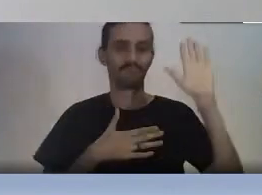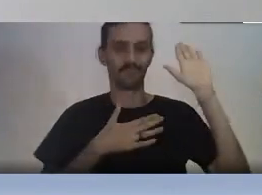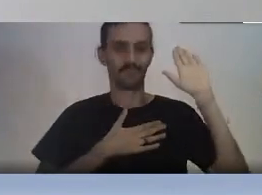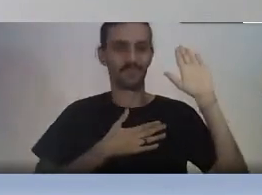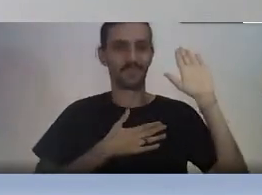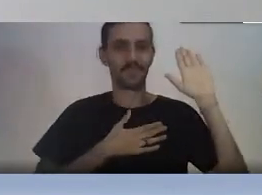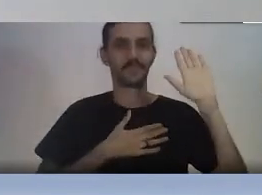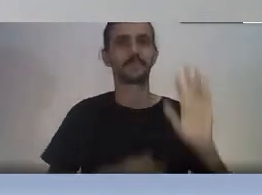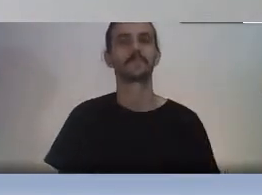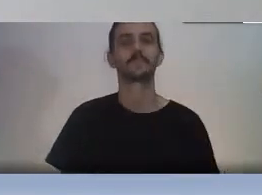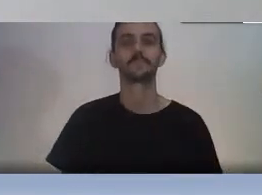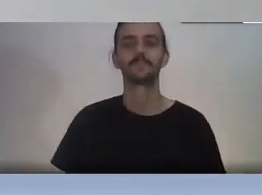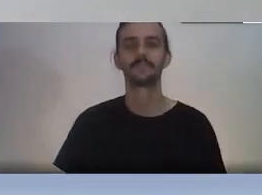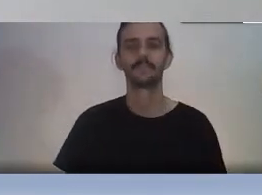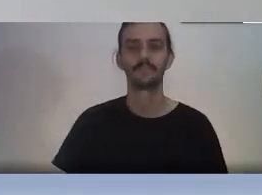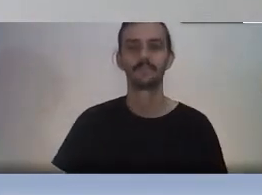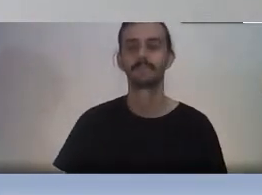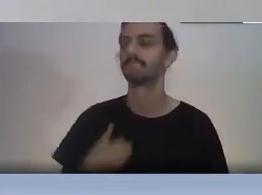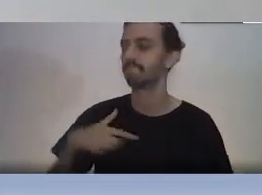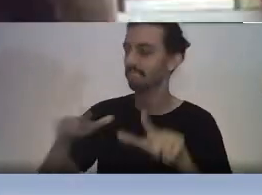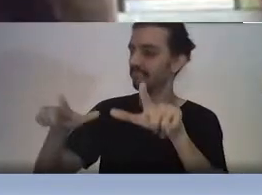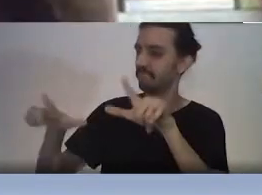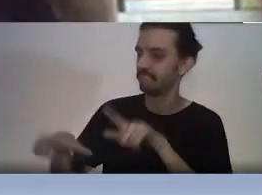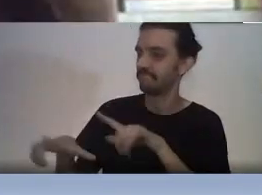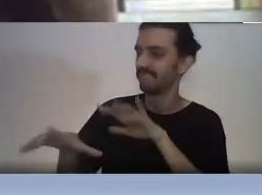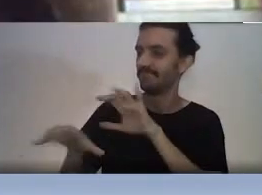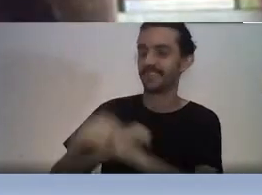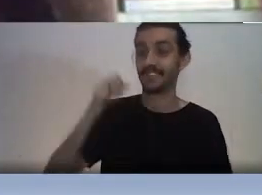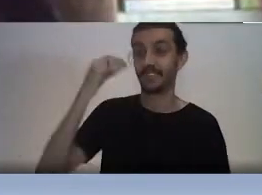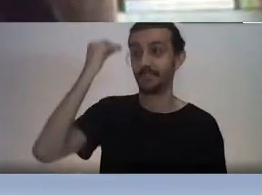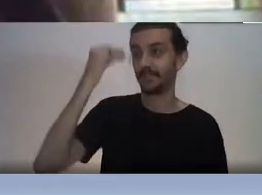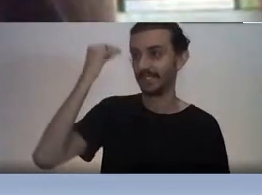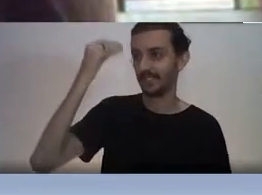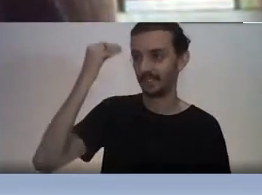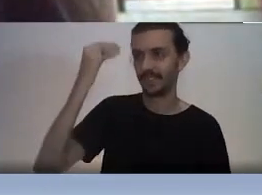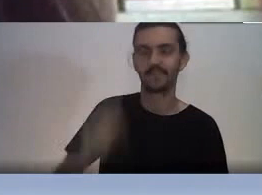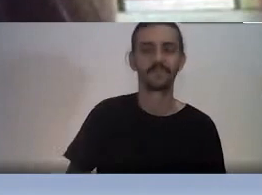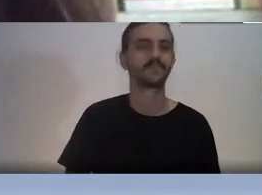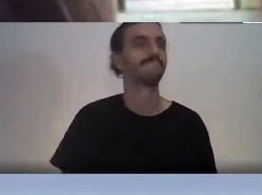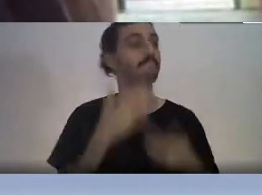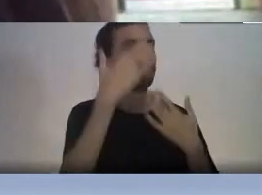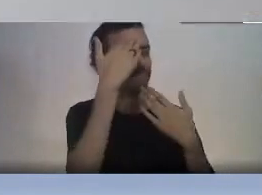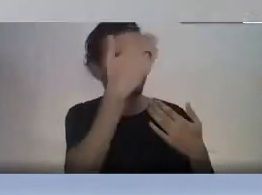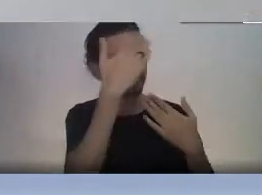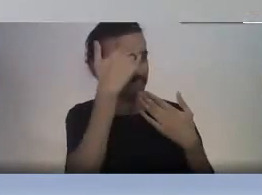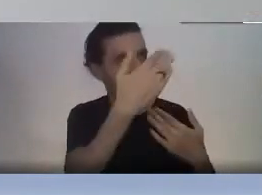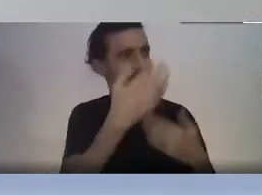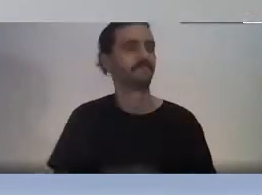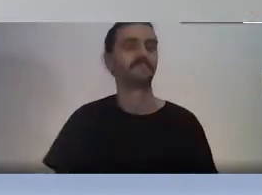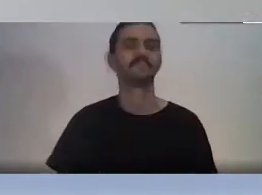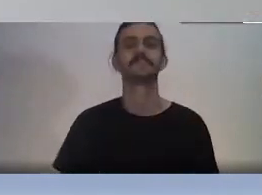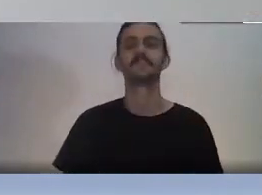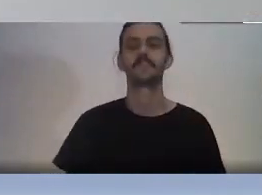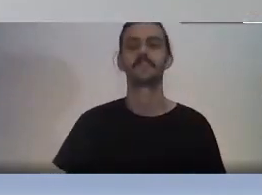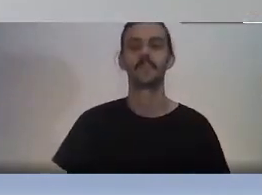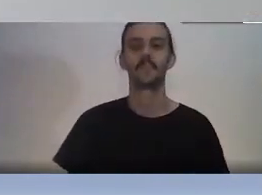prometo. Eu lhe concedo o grau de psicóloga. Muito obrigada.